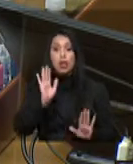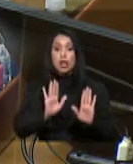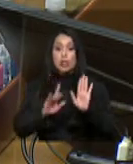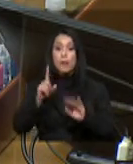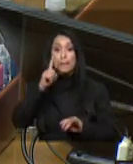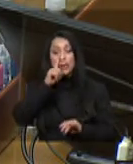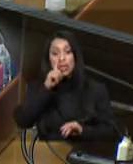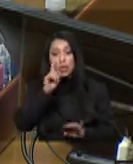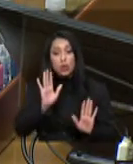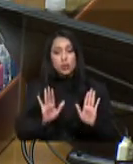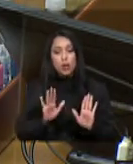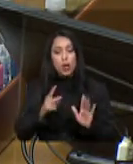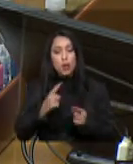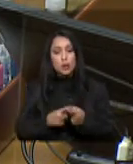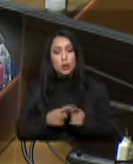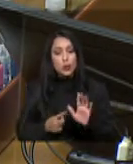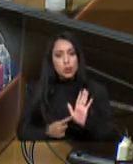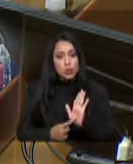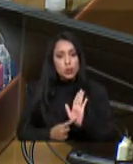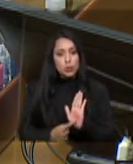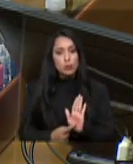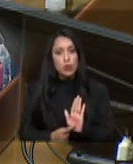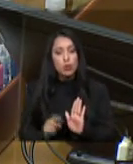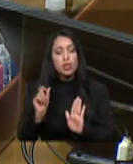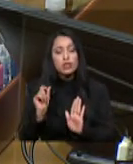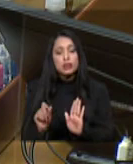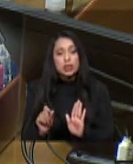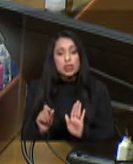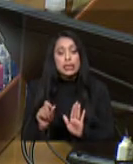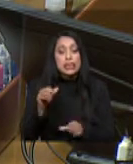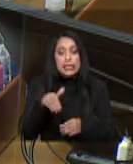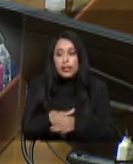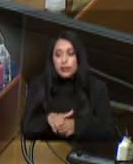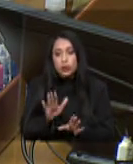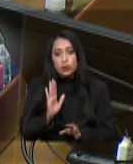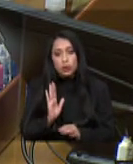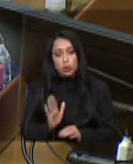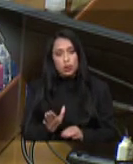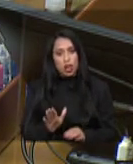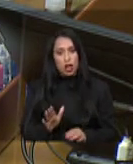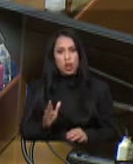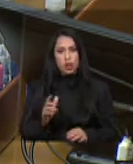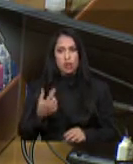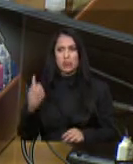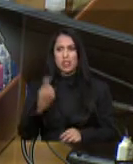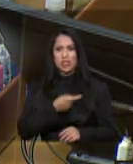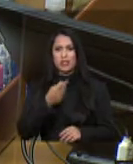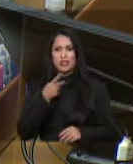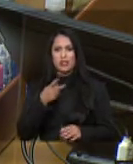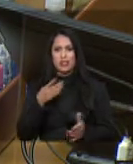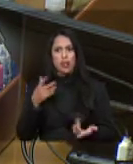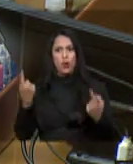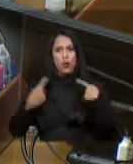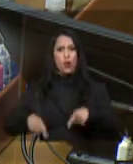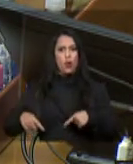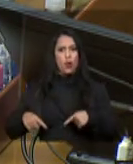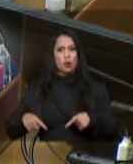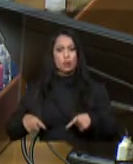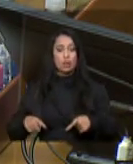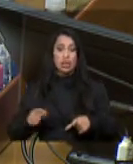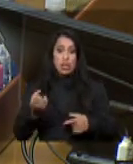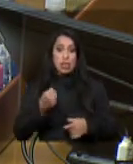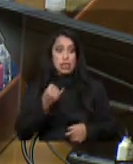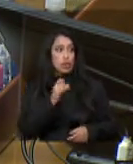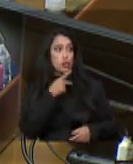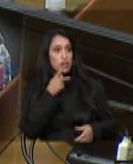perigosas, porque quando se expõe isso, expõe quem votou até agora, como se a gente estivesse fazendo uma barbaridade, que seria mesmo. Se eu